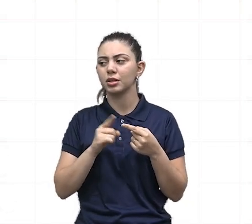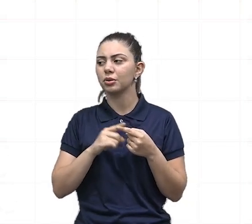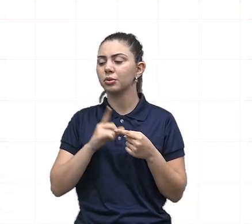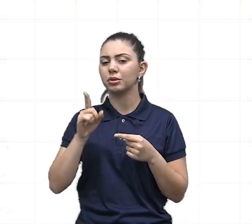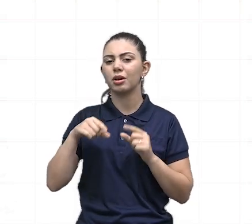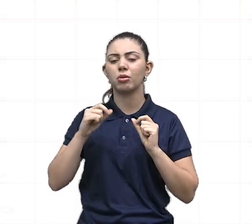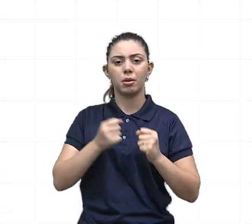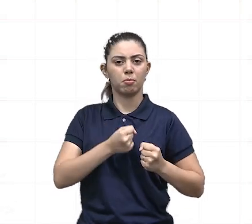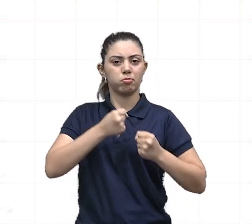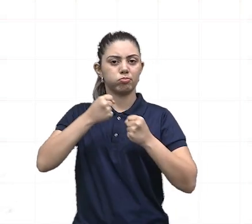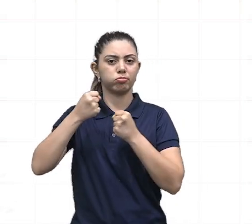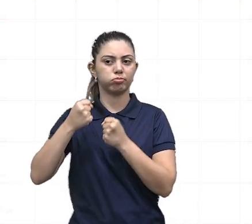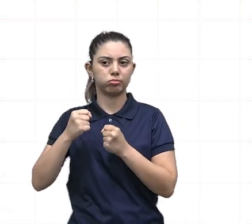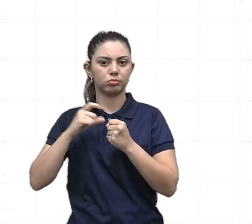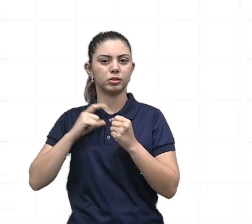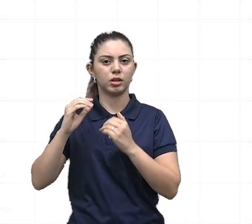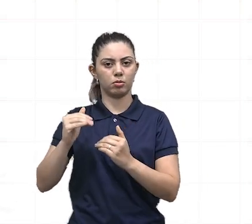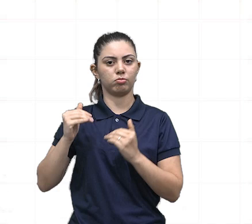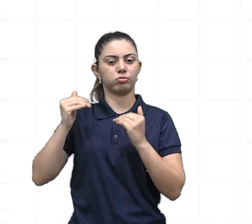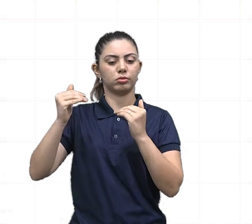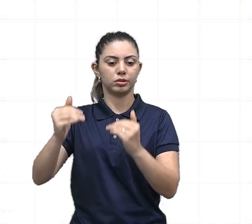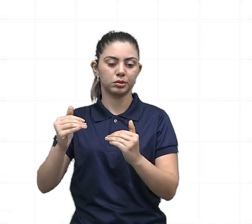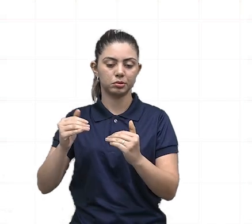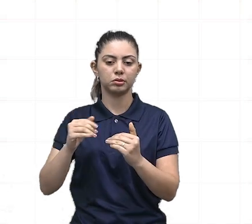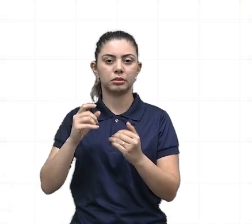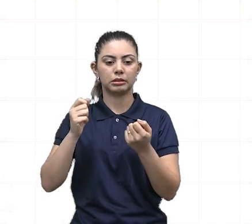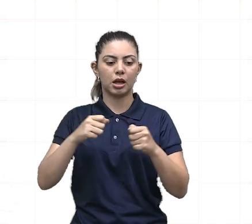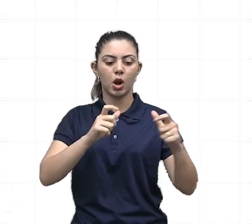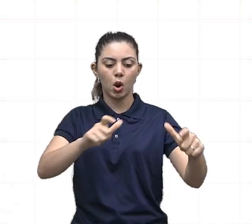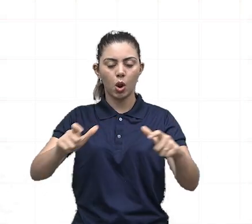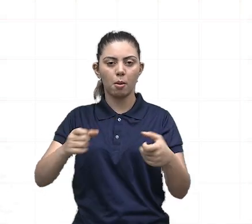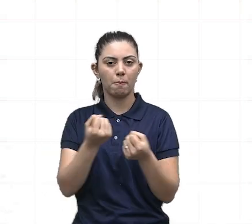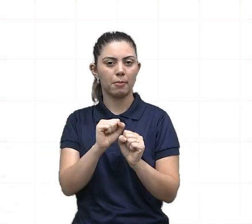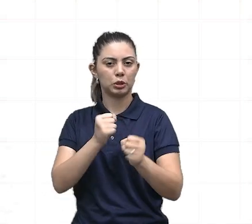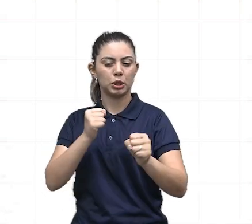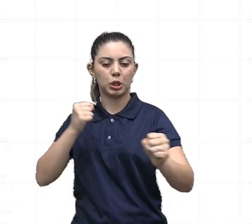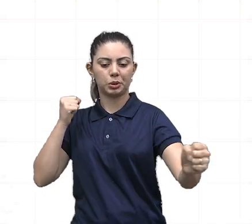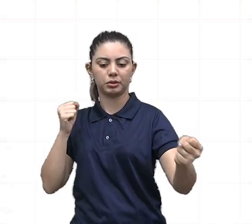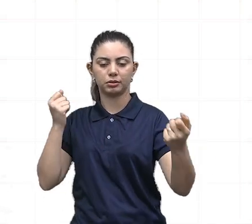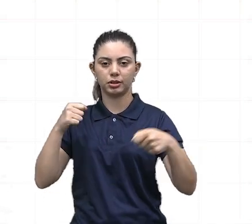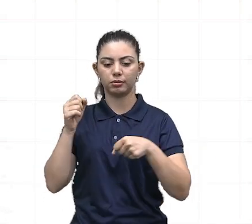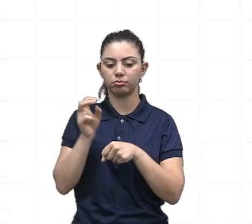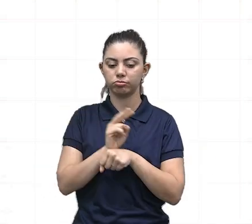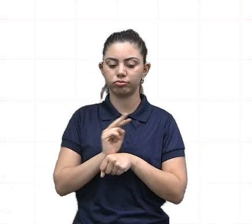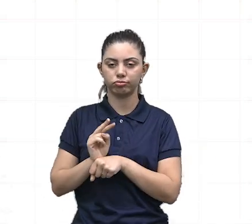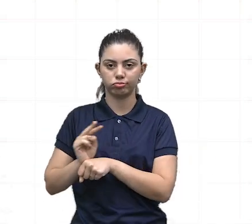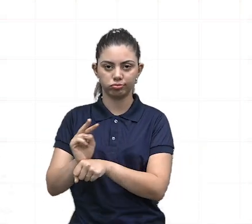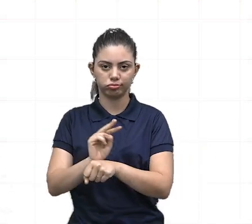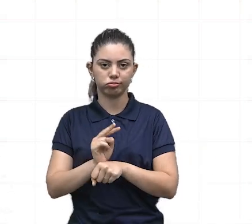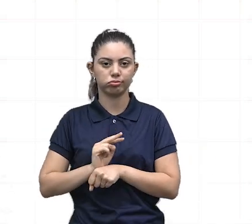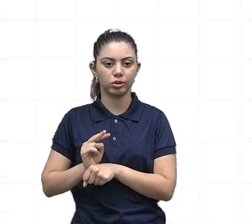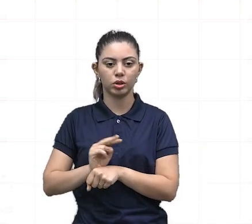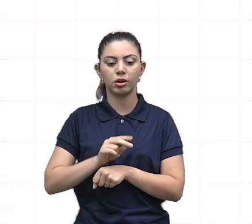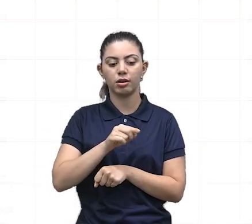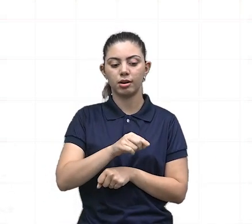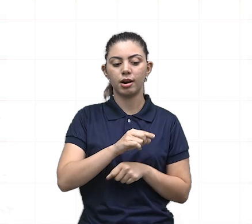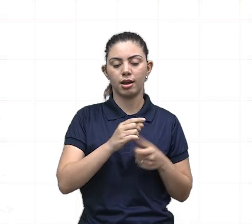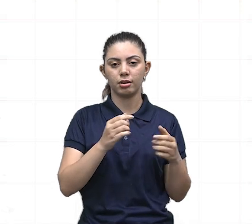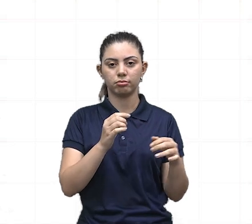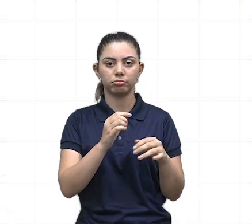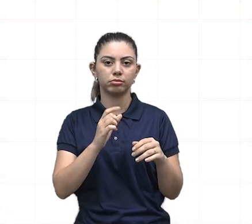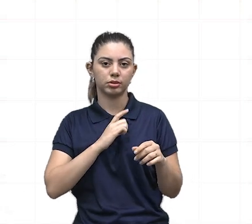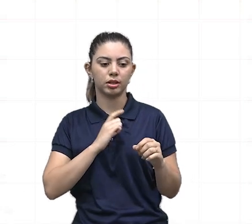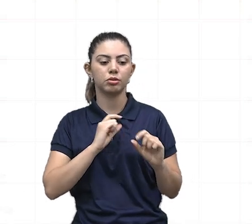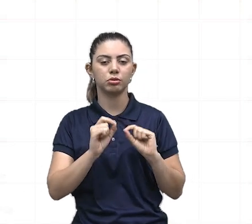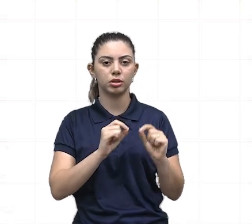mais poderoso. Recebia grandes extensões de terras para administrar os ducados. Temos, então, também